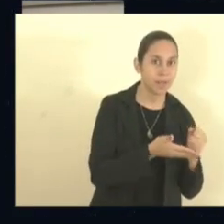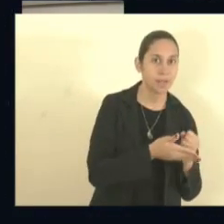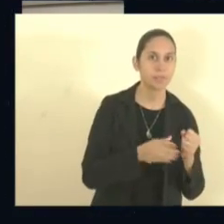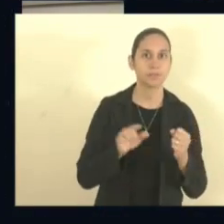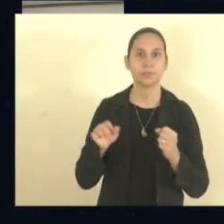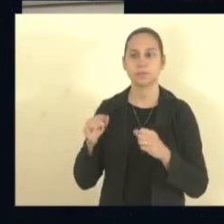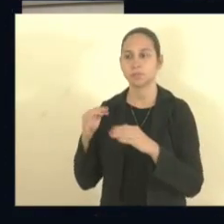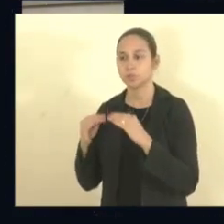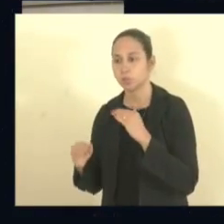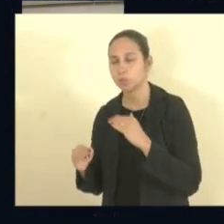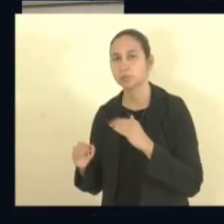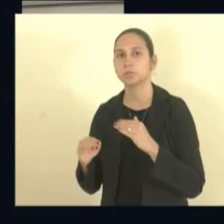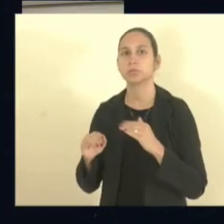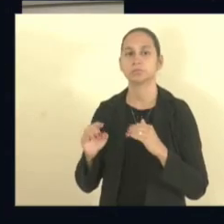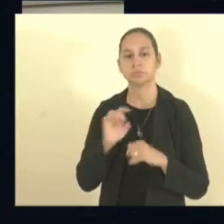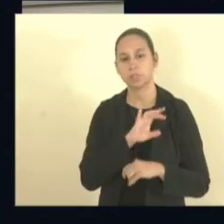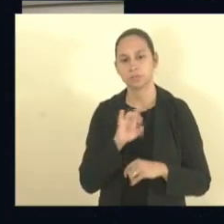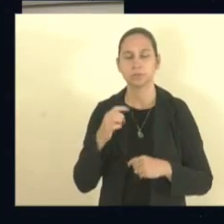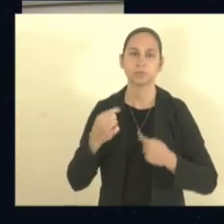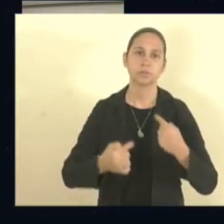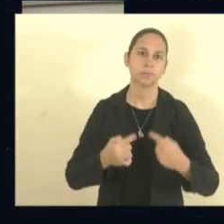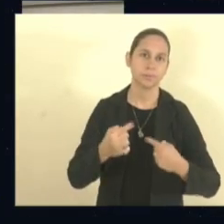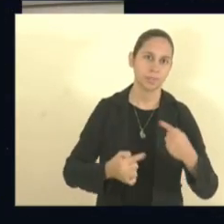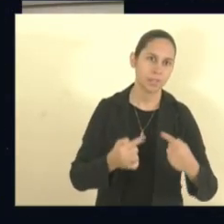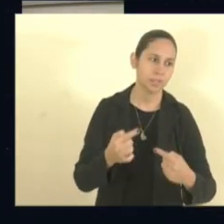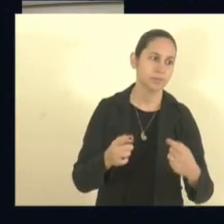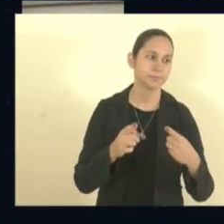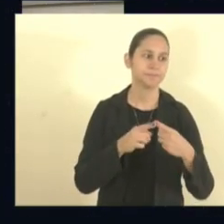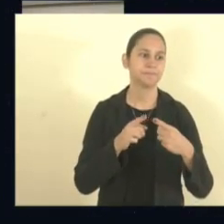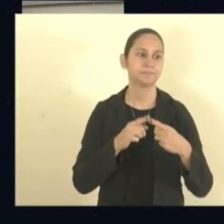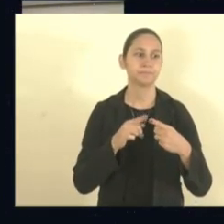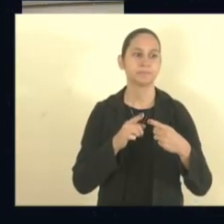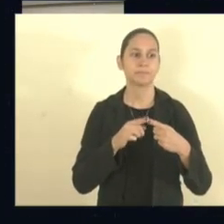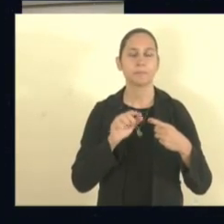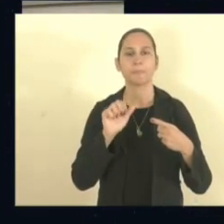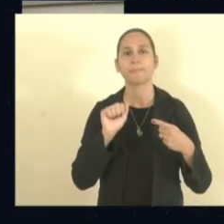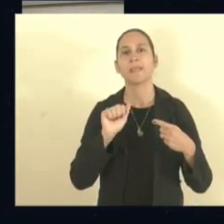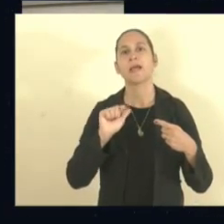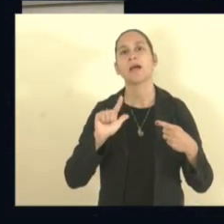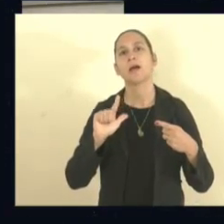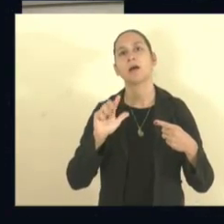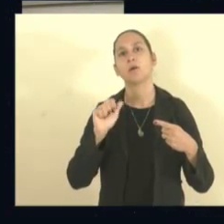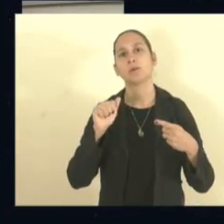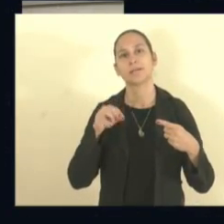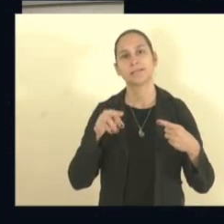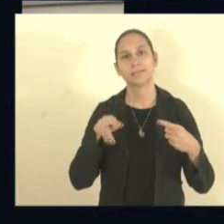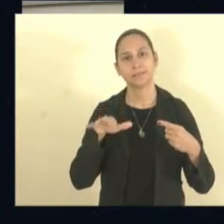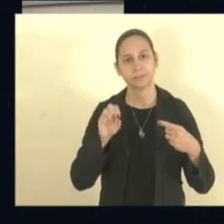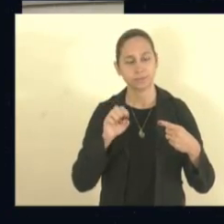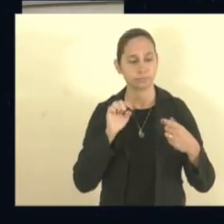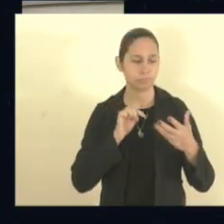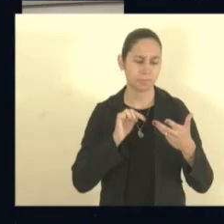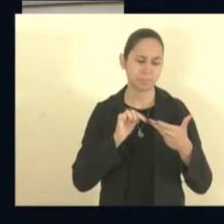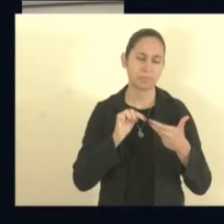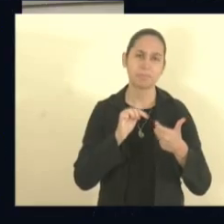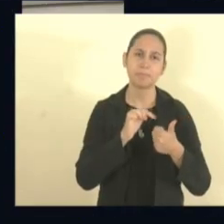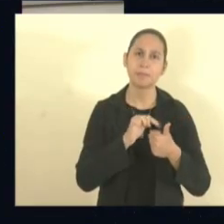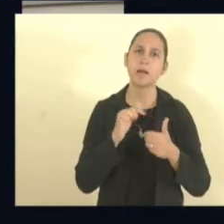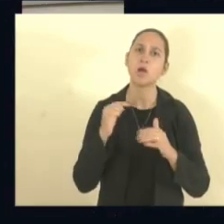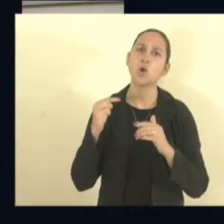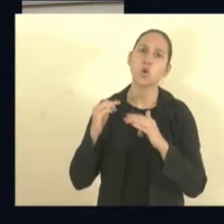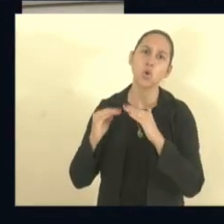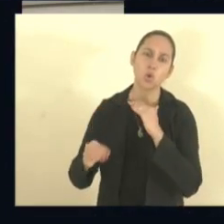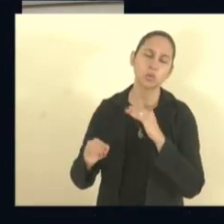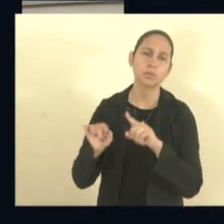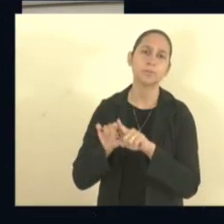debate salutar. O deputado Alcântaro fez uma fala muito pertinente, colocando seus pontos de votar contra e suas